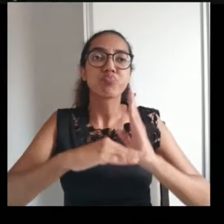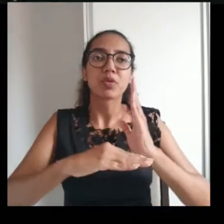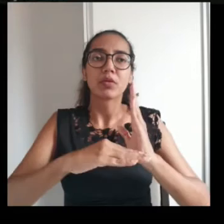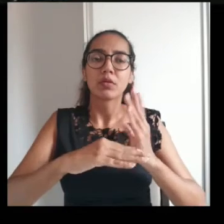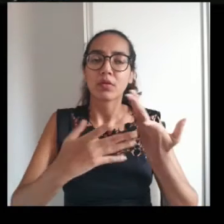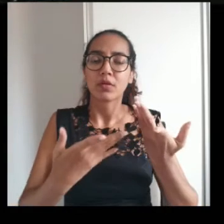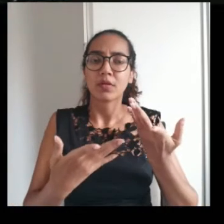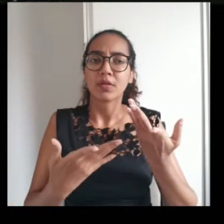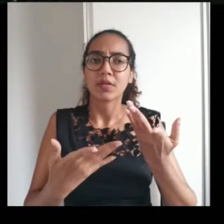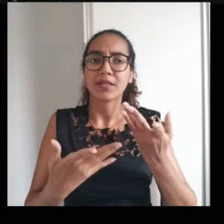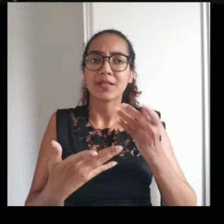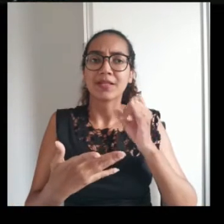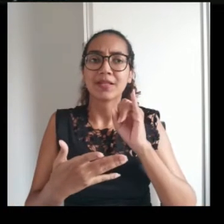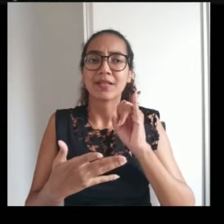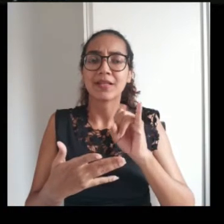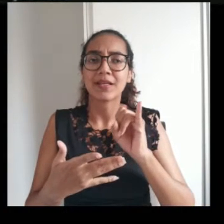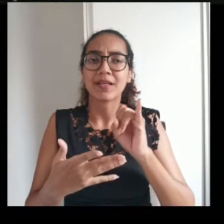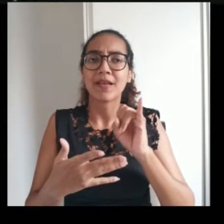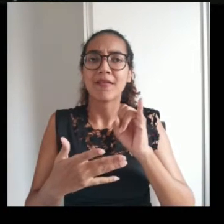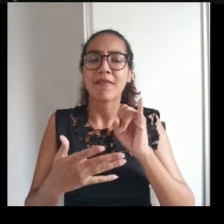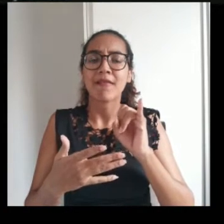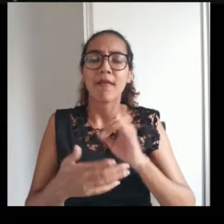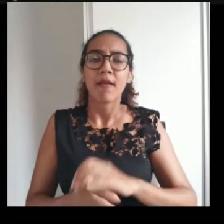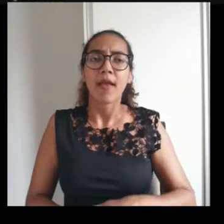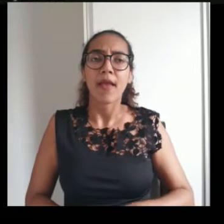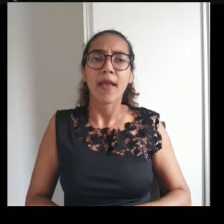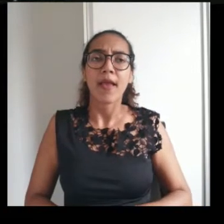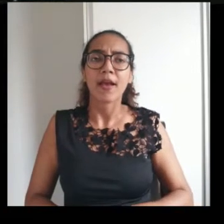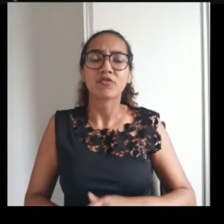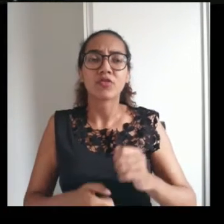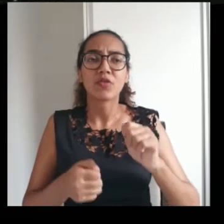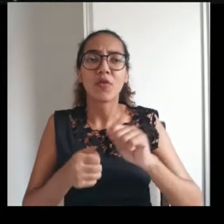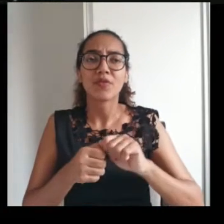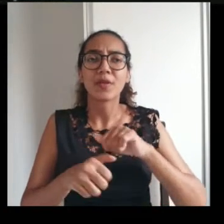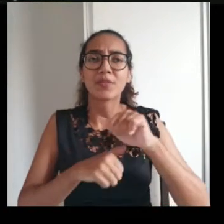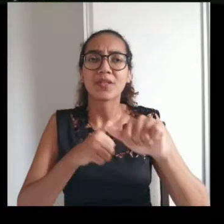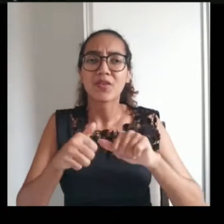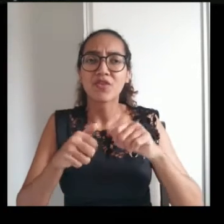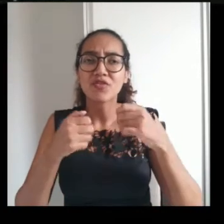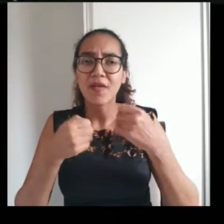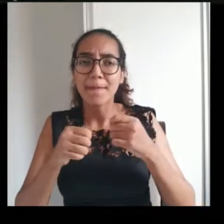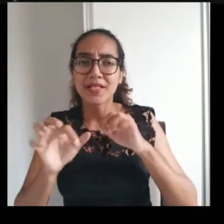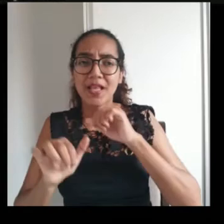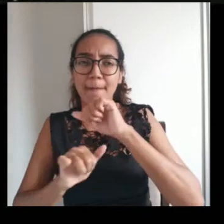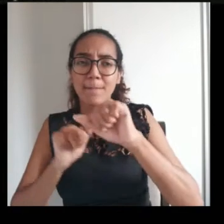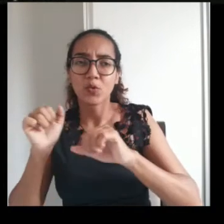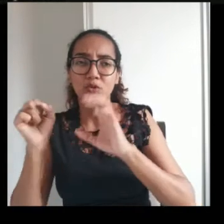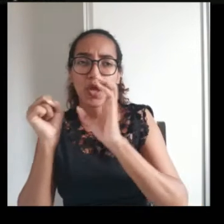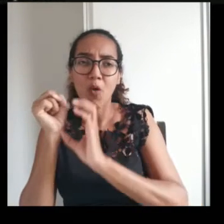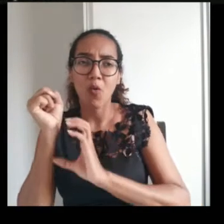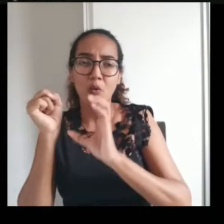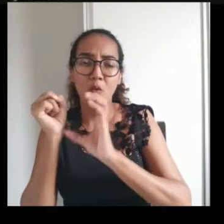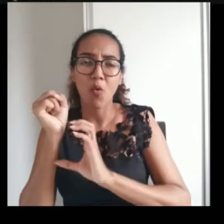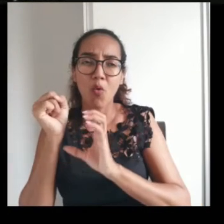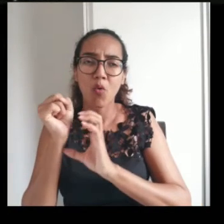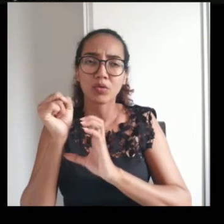tipo, fazer aquelas alterações, a gente ter que mudar o código, aumentar o tamanho manualmente, como se fosse uma coisa mais